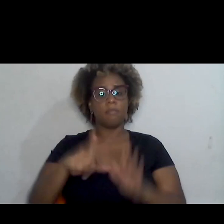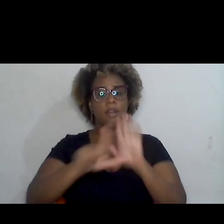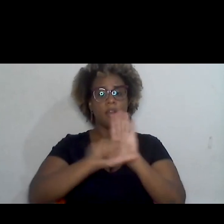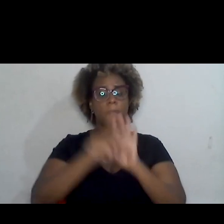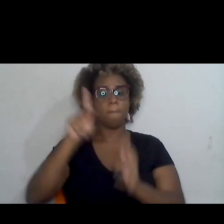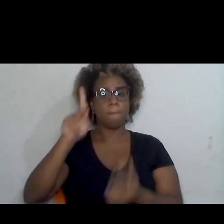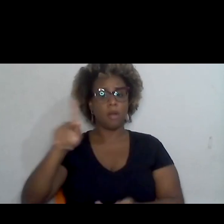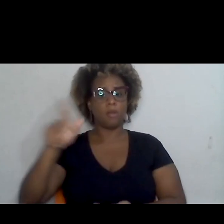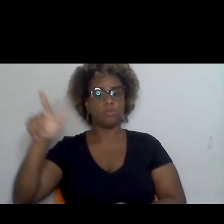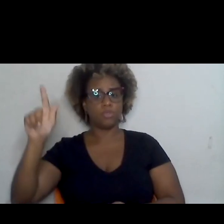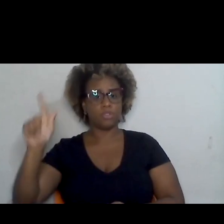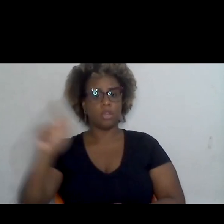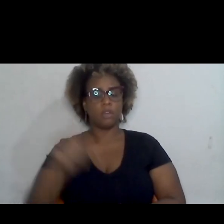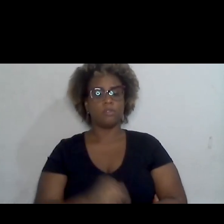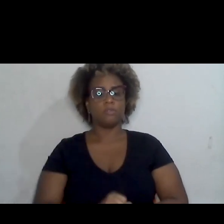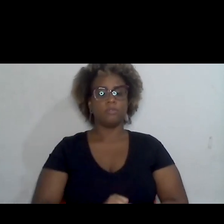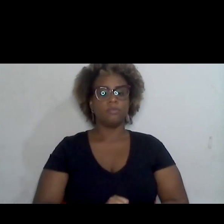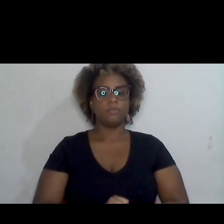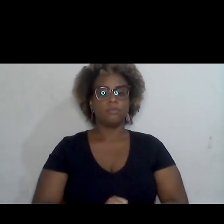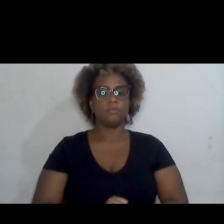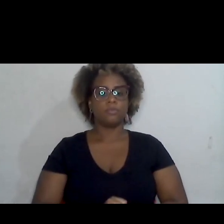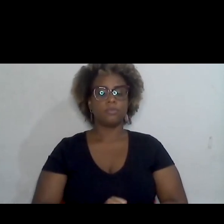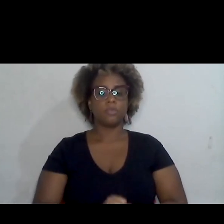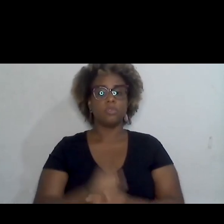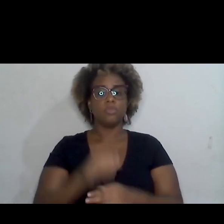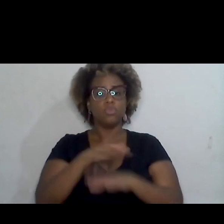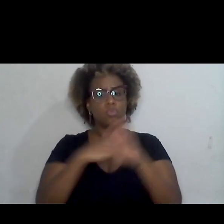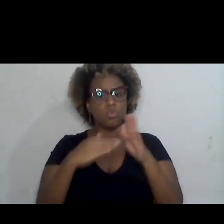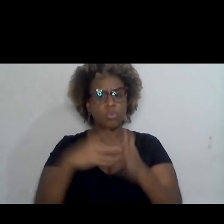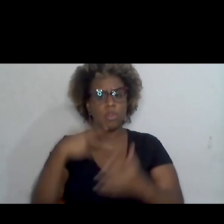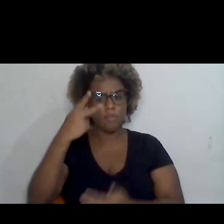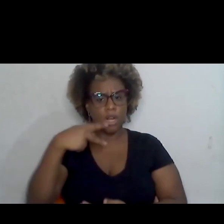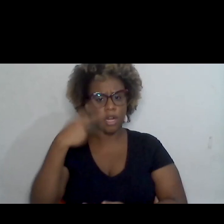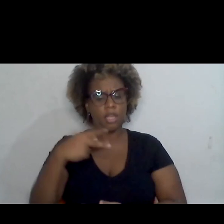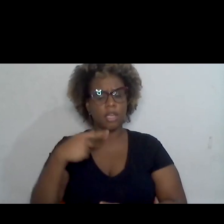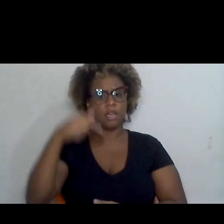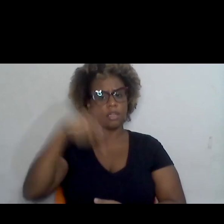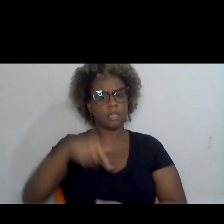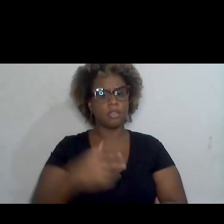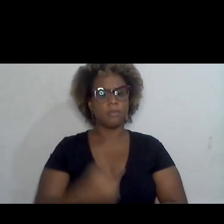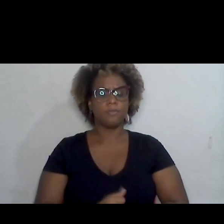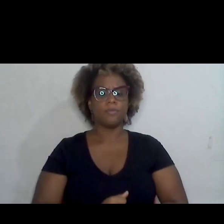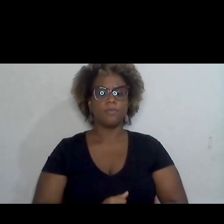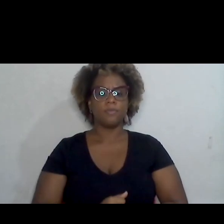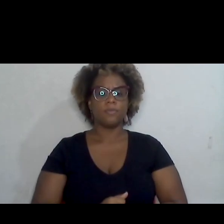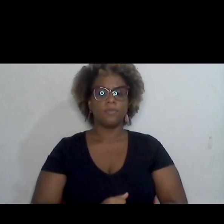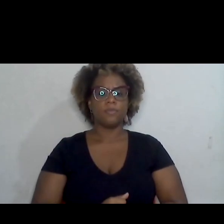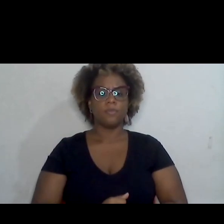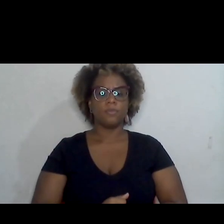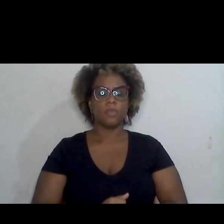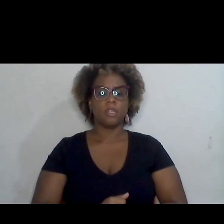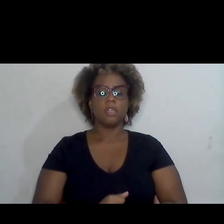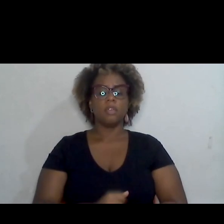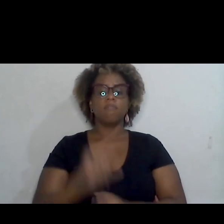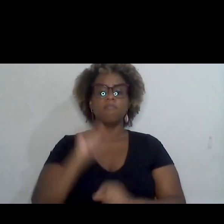setoriais. Todas essas amarras que eu falei em relação ao Fundo de Cultura, que foi a fonte financiadora